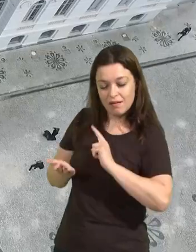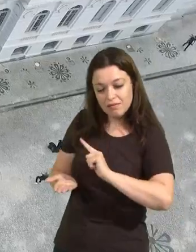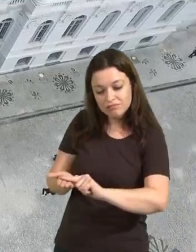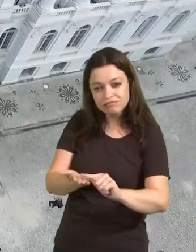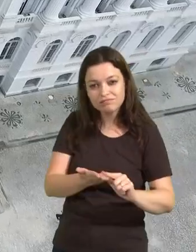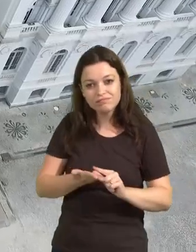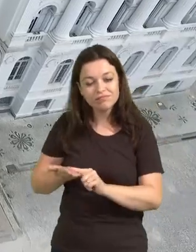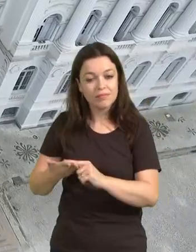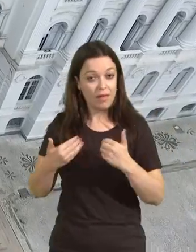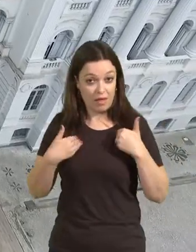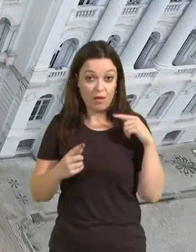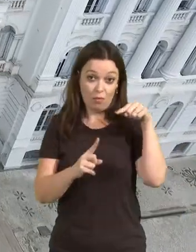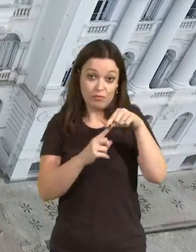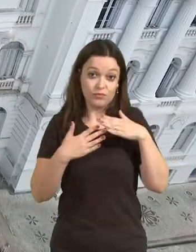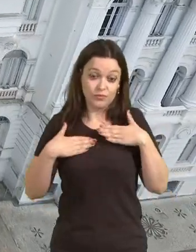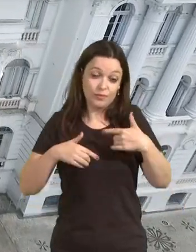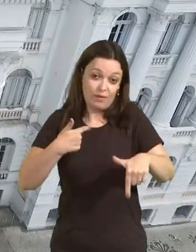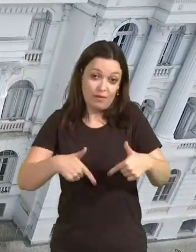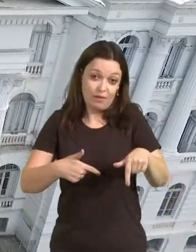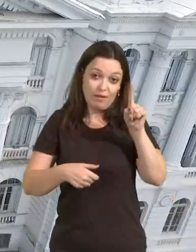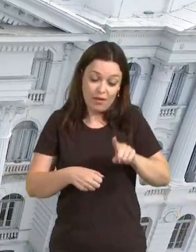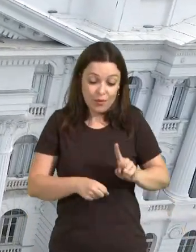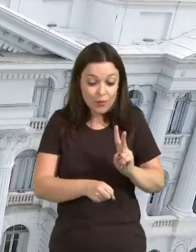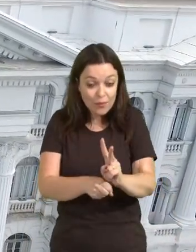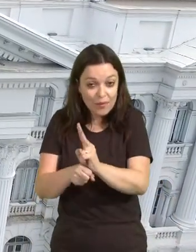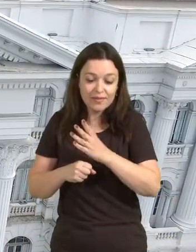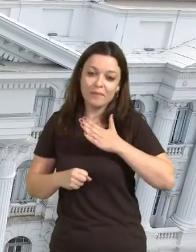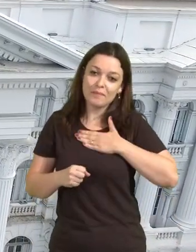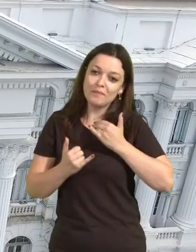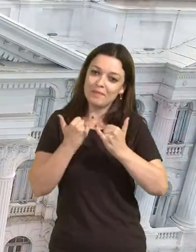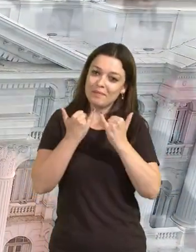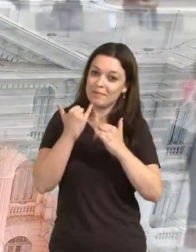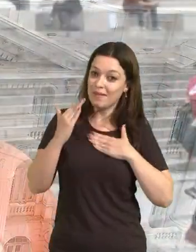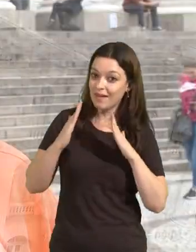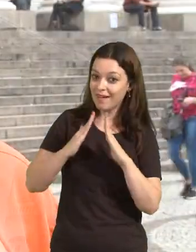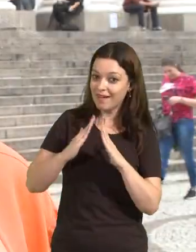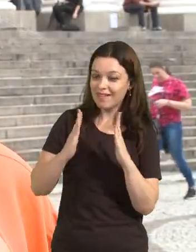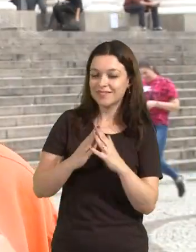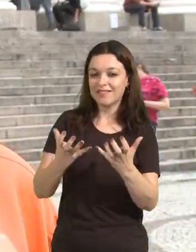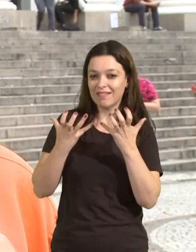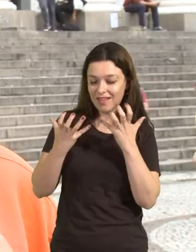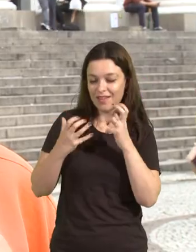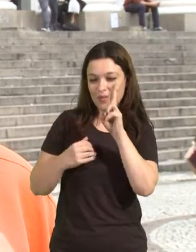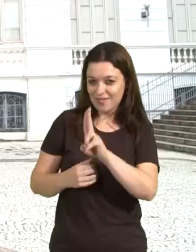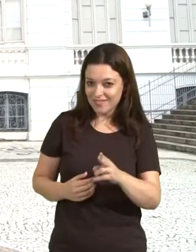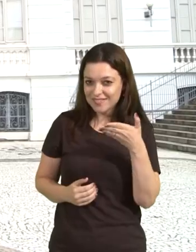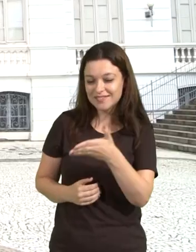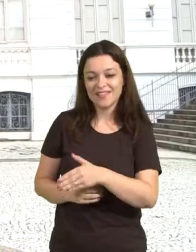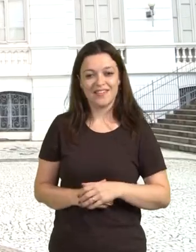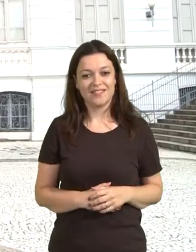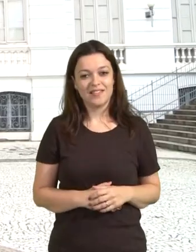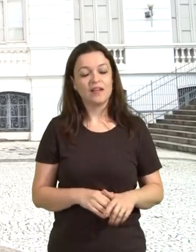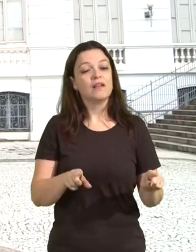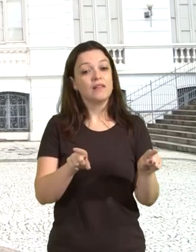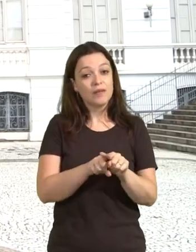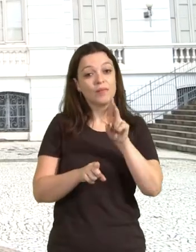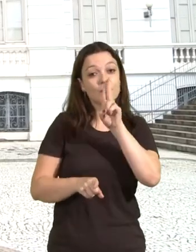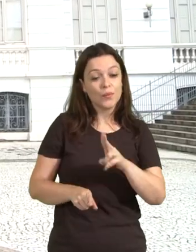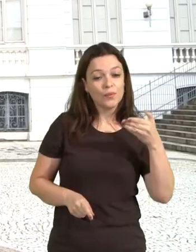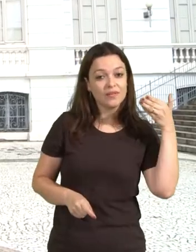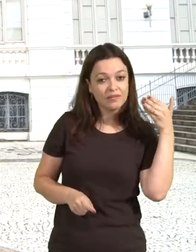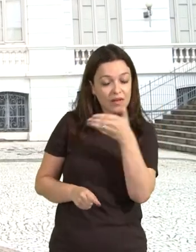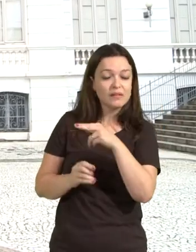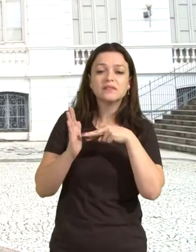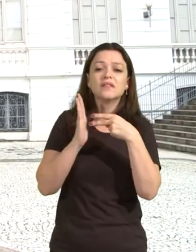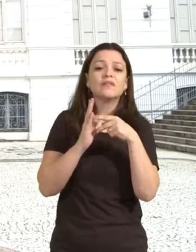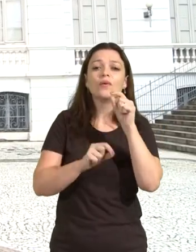Então, estamos aí para isso aí, para cuidar da nossa casa, que é a universidade. Aí também é a universidade,